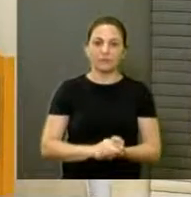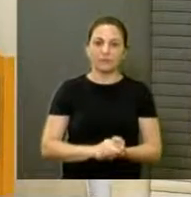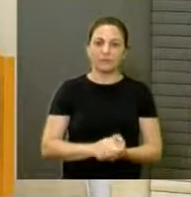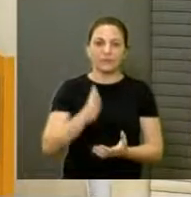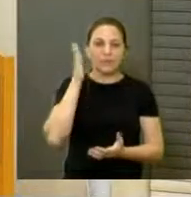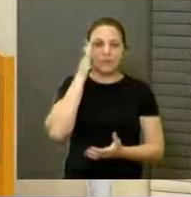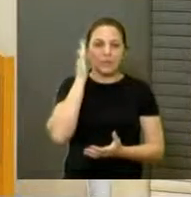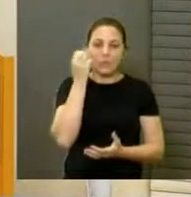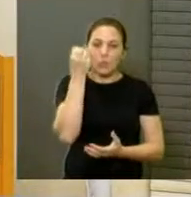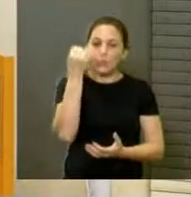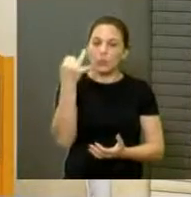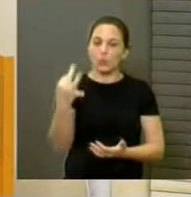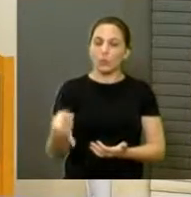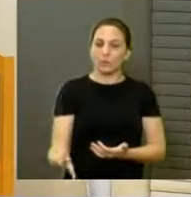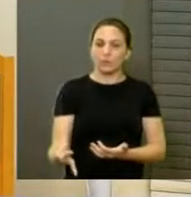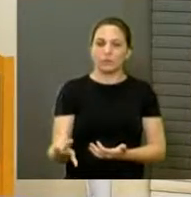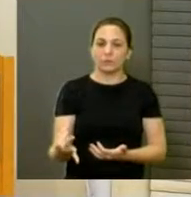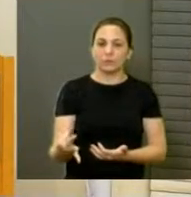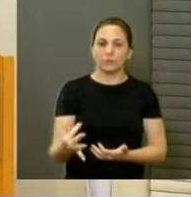Sabe quantos